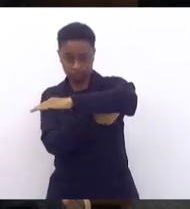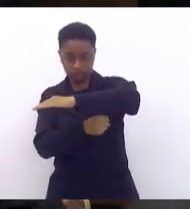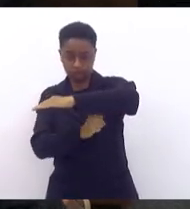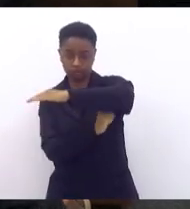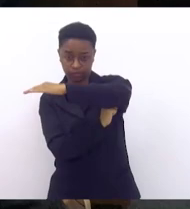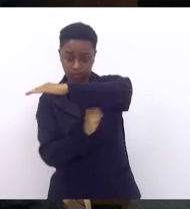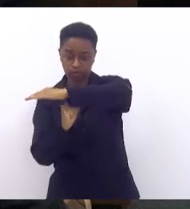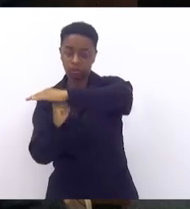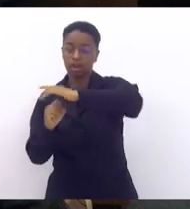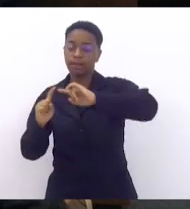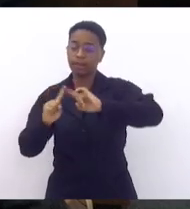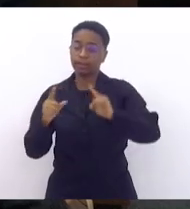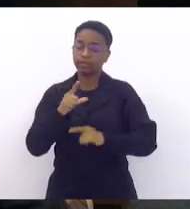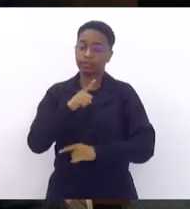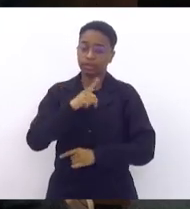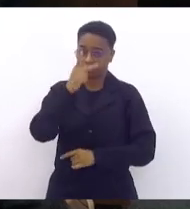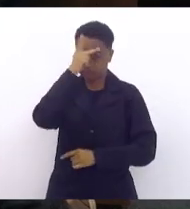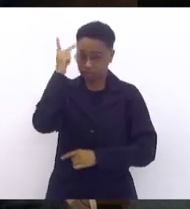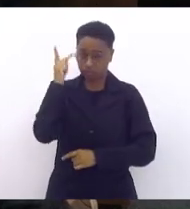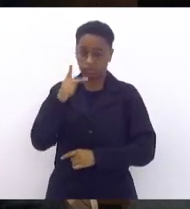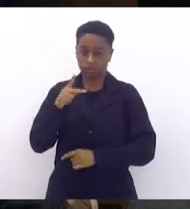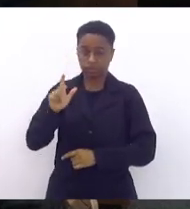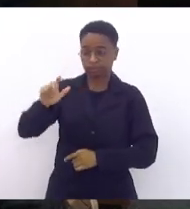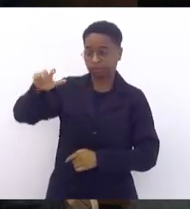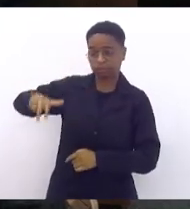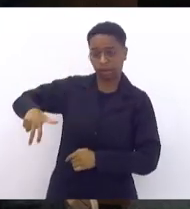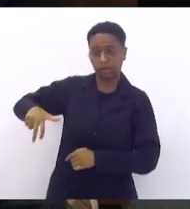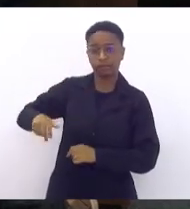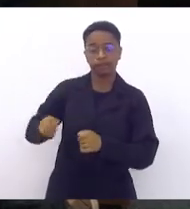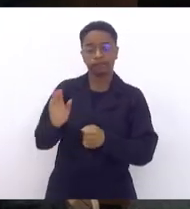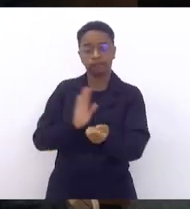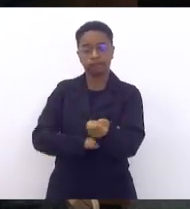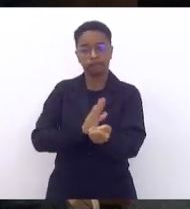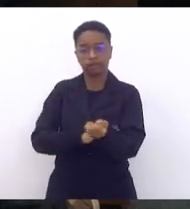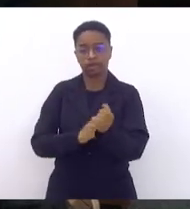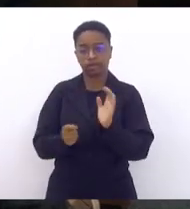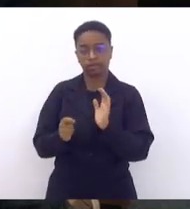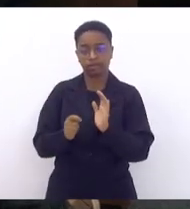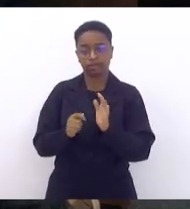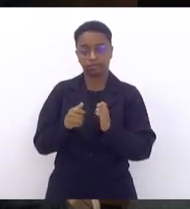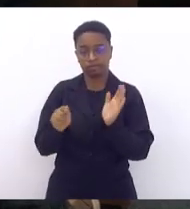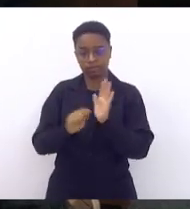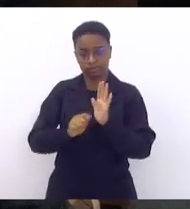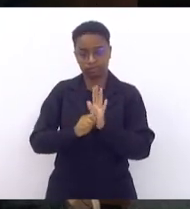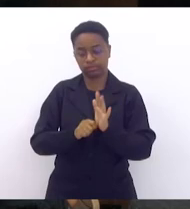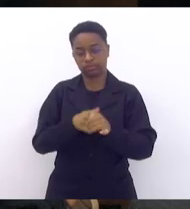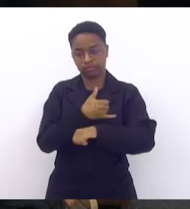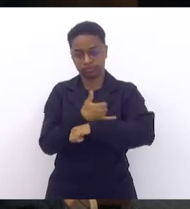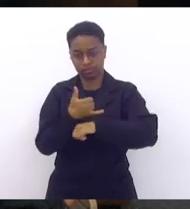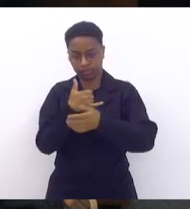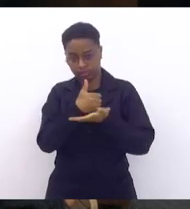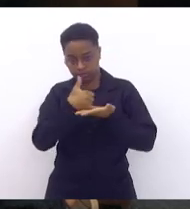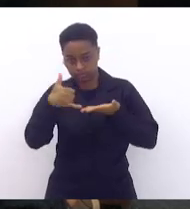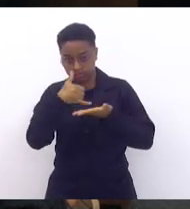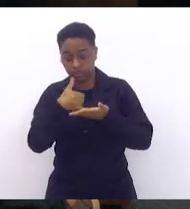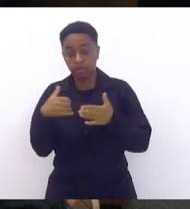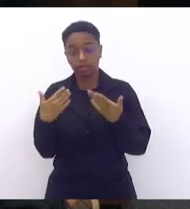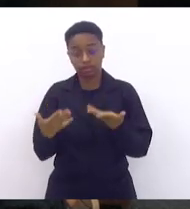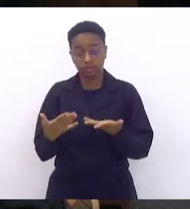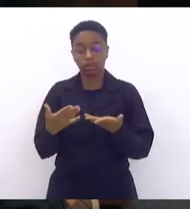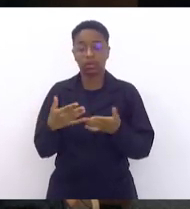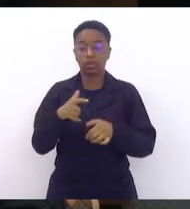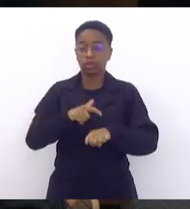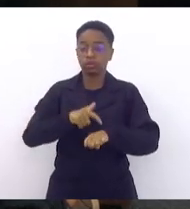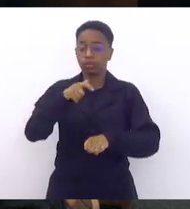viciada, no mínimo, em crack. Então, nesse momento tão exasperante, a gente tem que